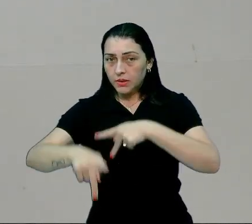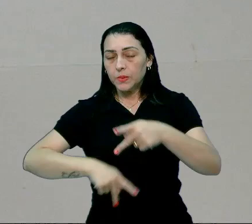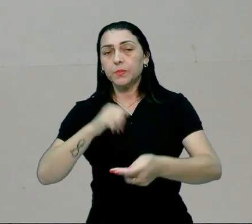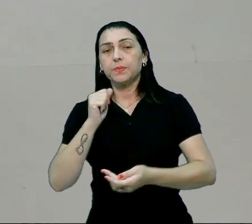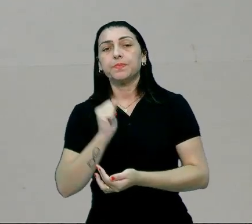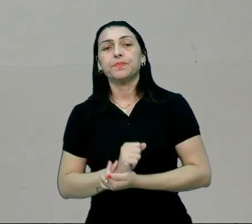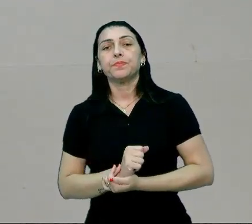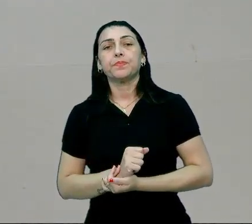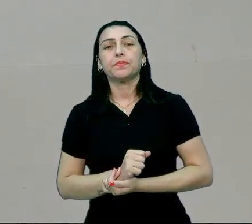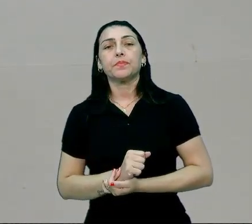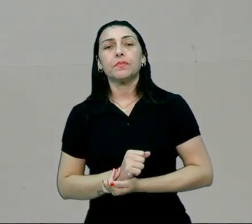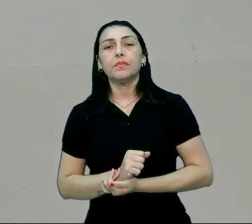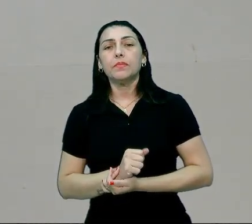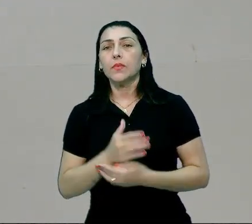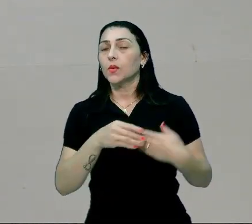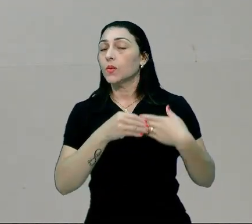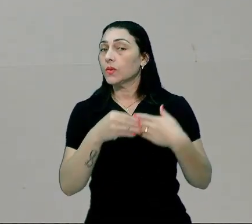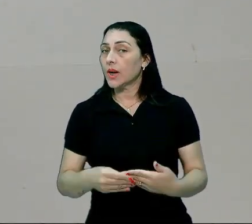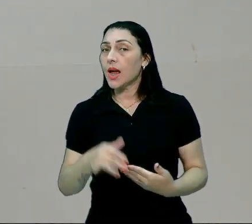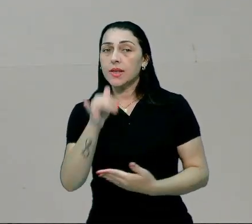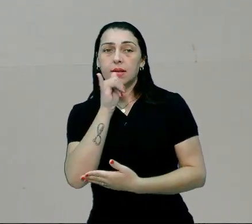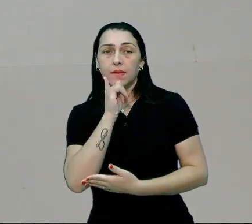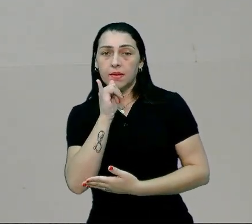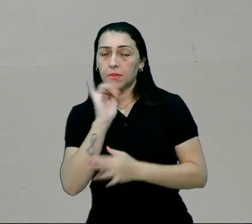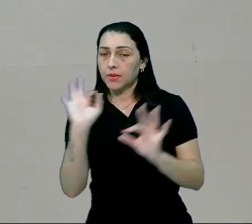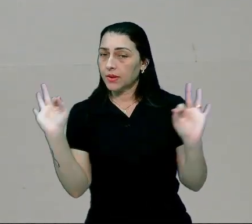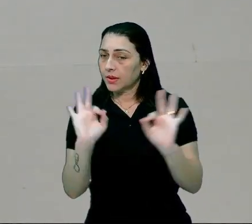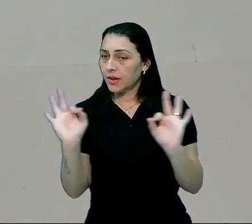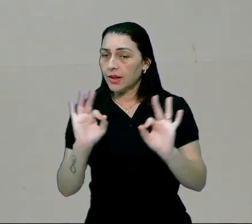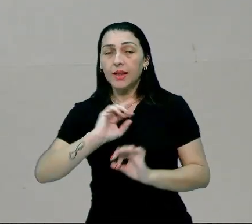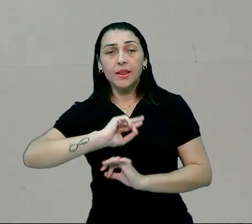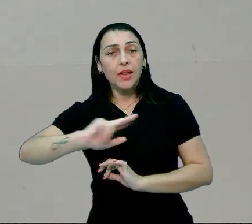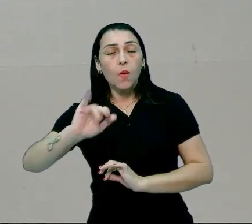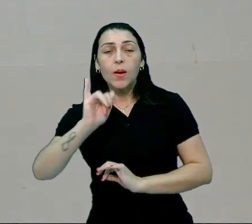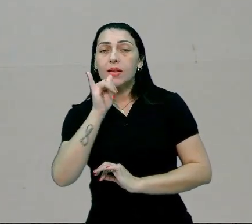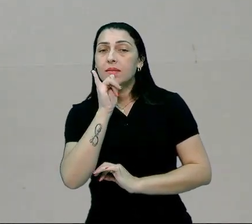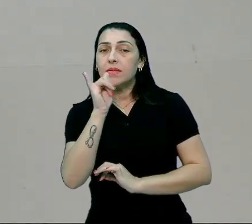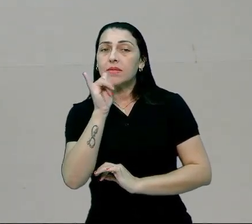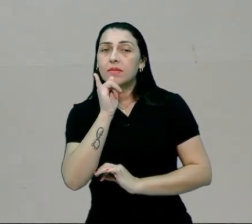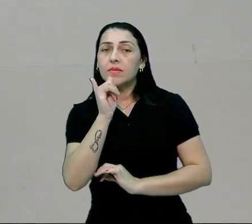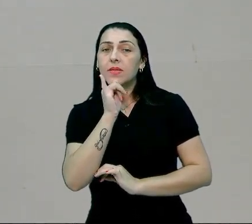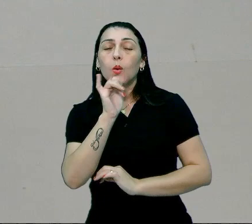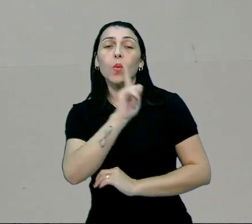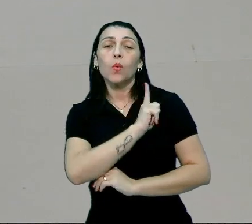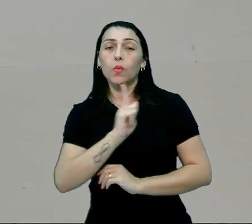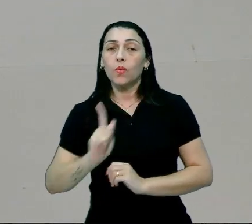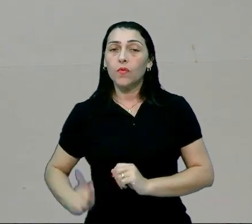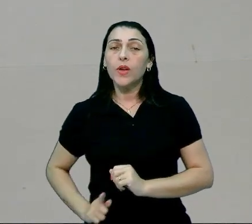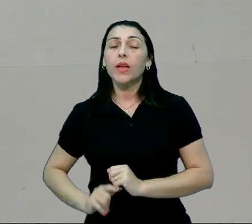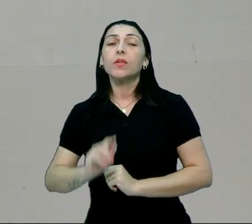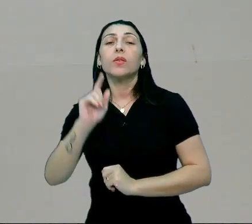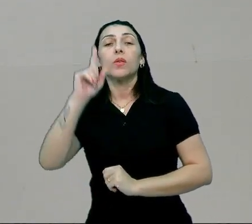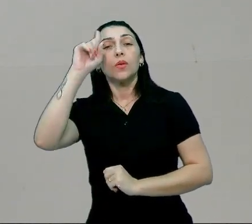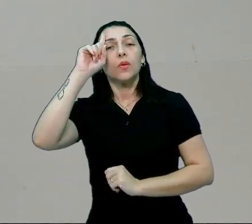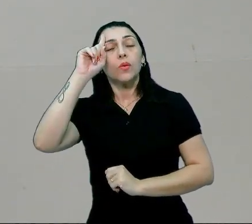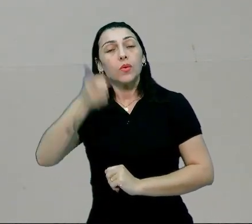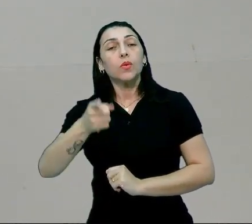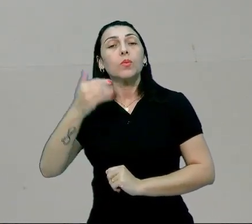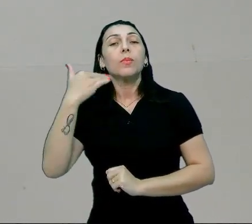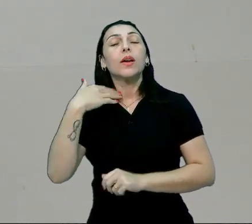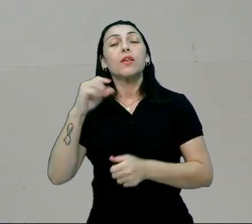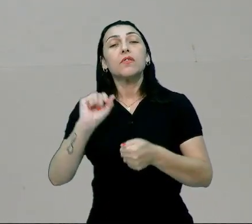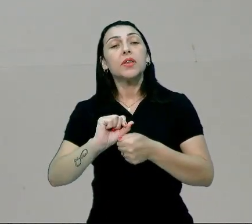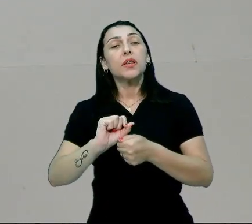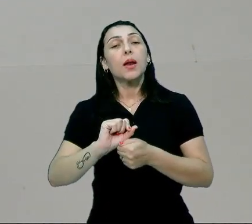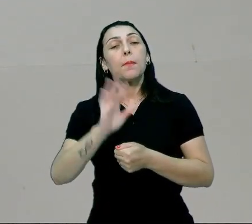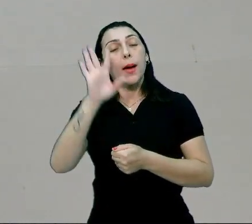assim, elas não trazem exemplos. Não é um exemplo, por exemplo, de que o governo e os banqueiros fizeram alguma